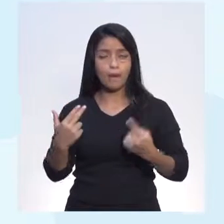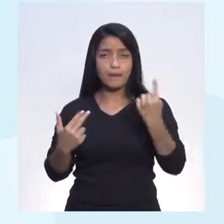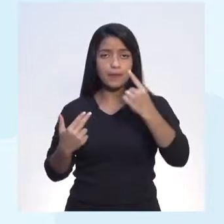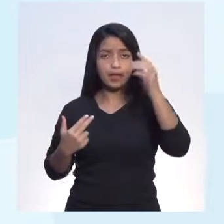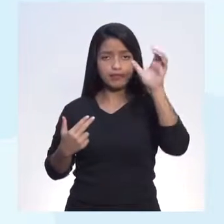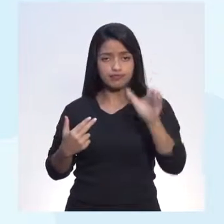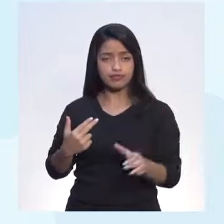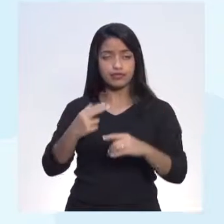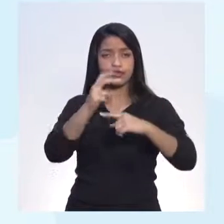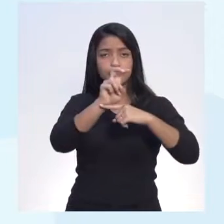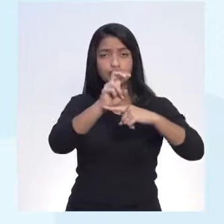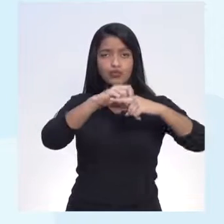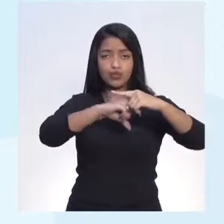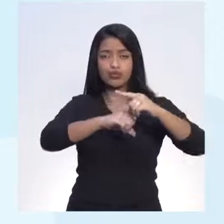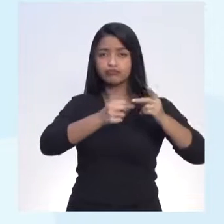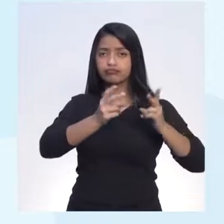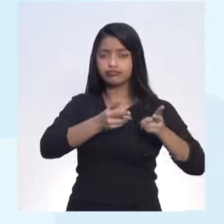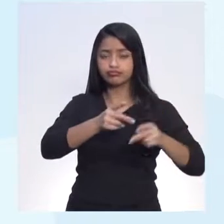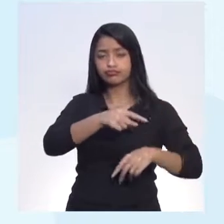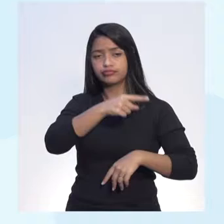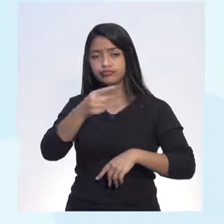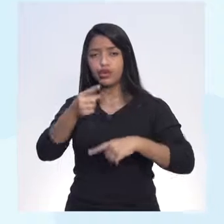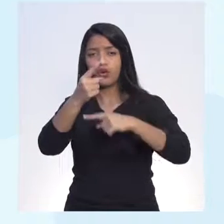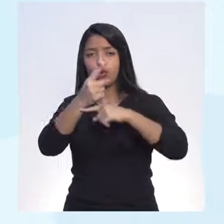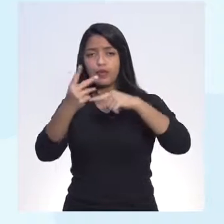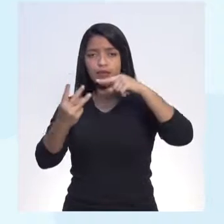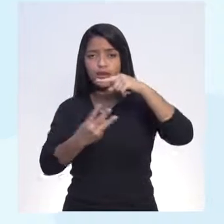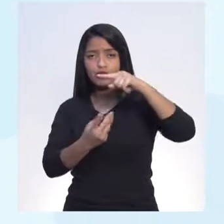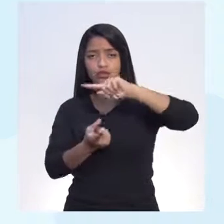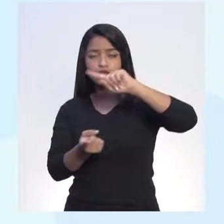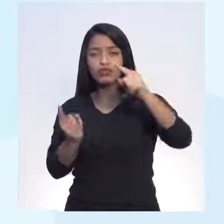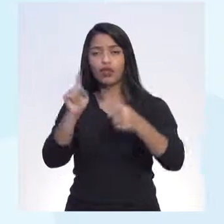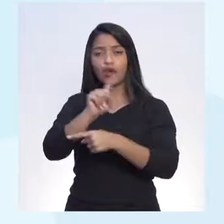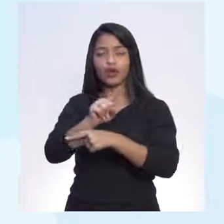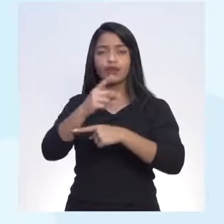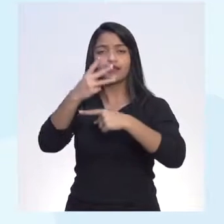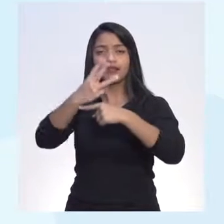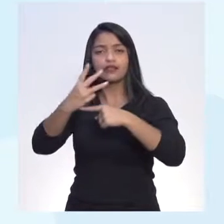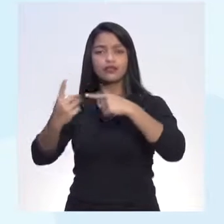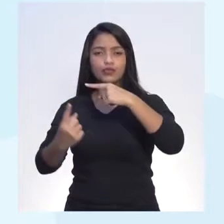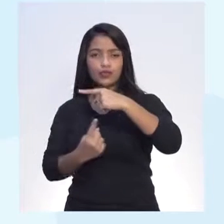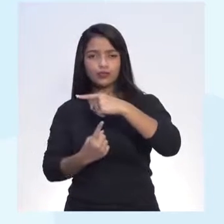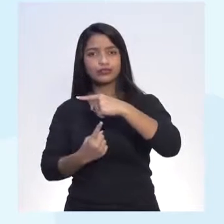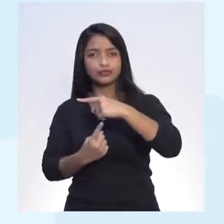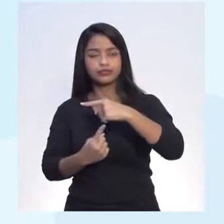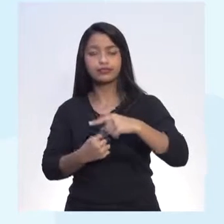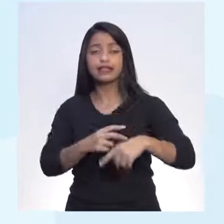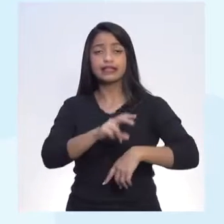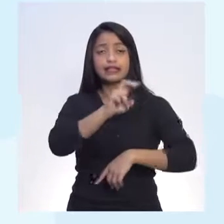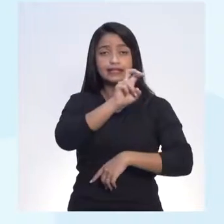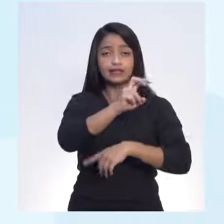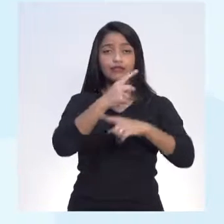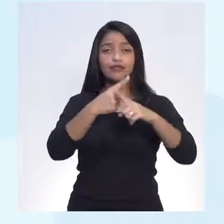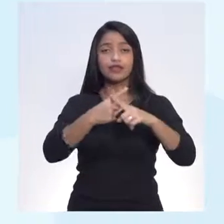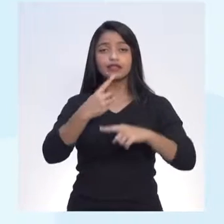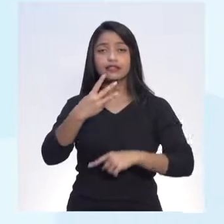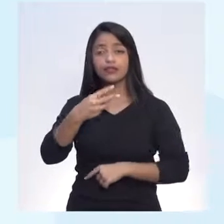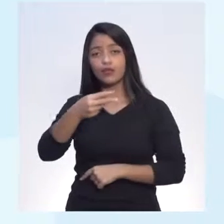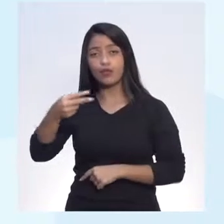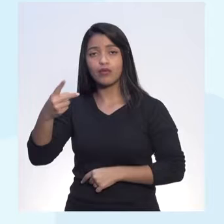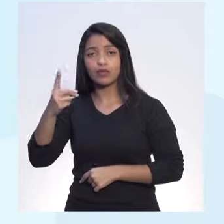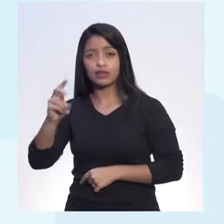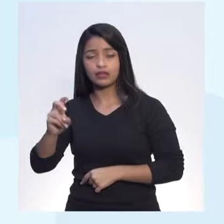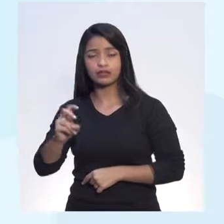faço a inversão. 1 sobre 3 vira 3 sobre 1. 5 vezes 3 eu encontro 15, 9 vezes 1